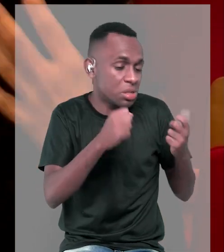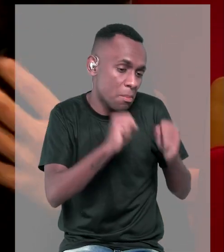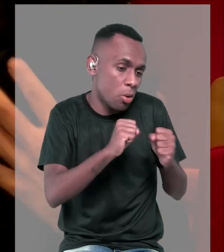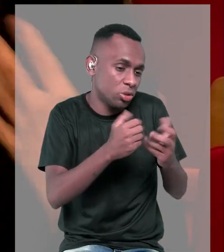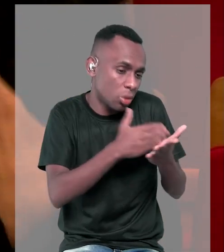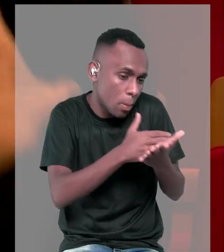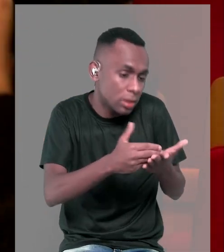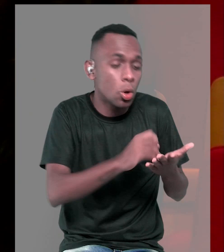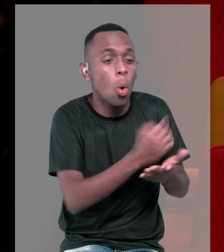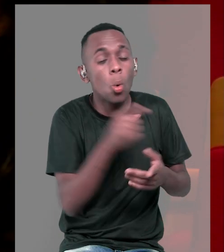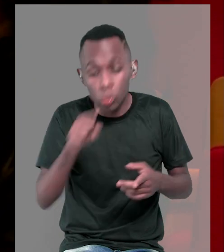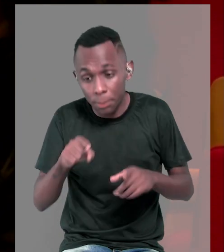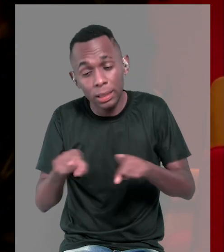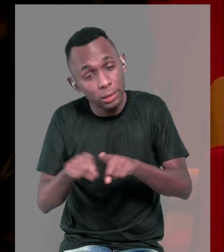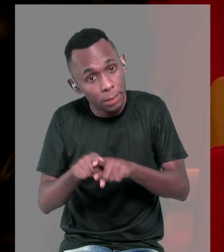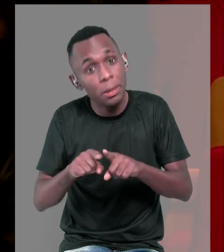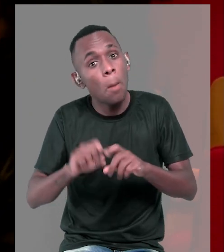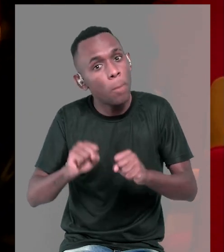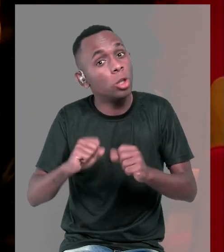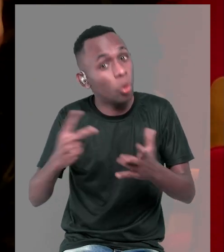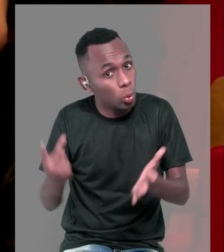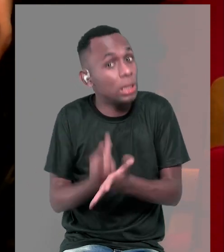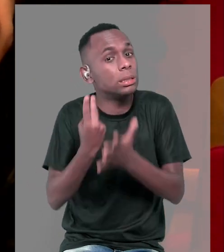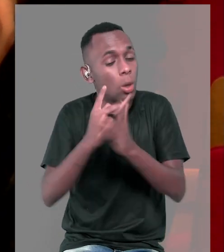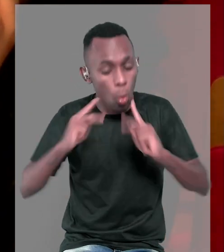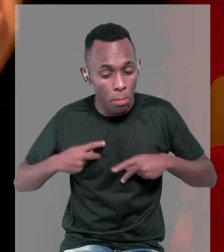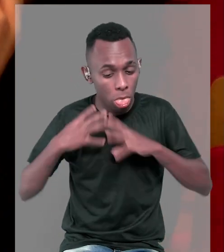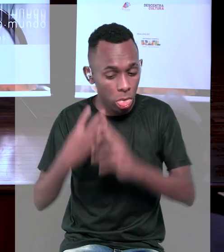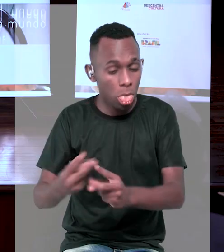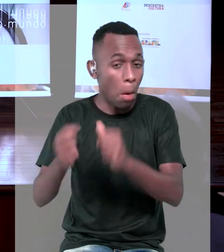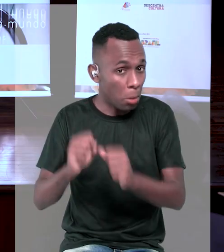essa questão apocalíptica mesmo de extinção da humanidade?